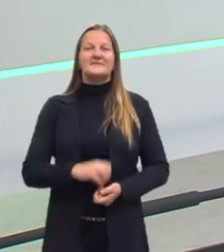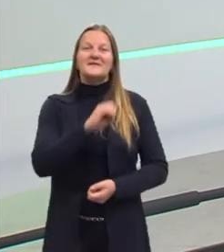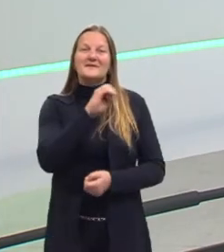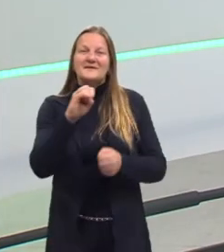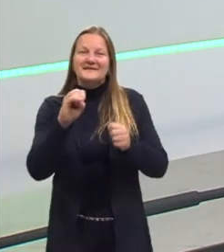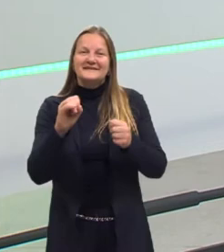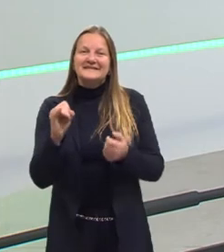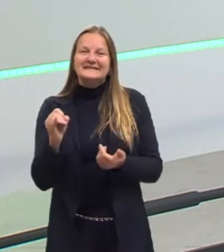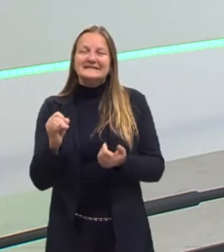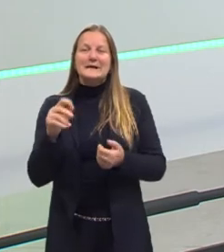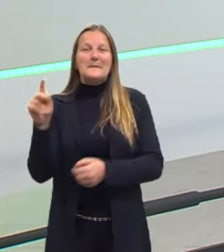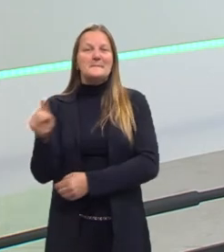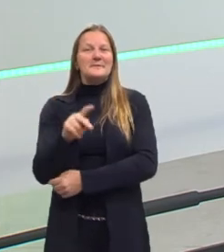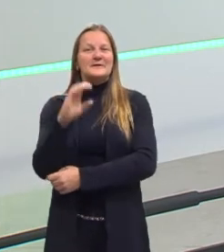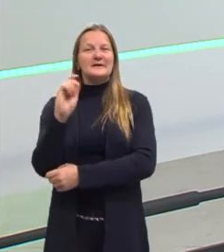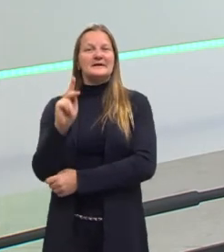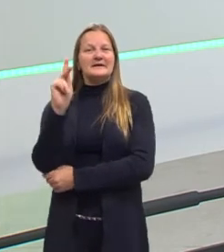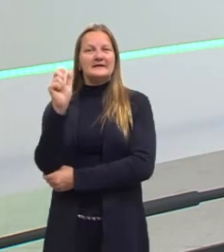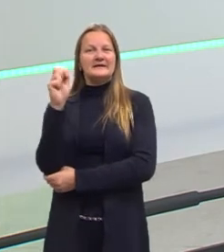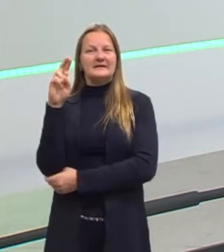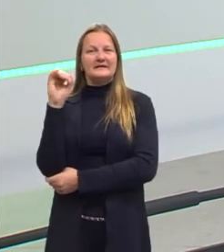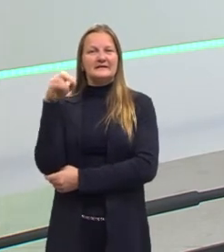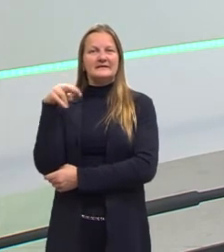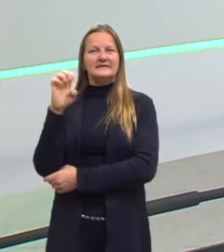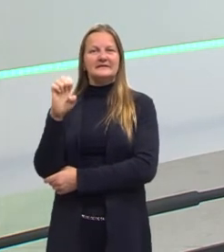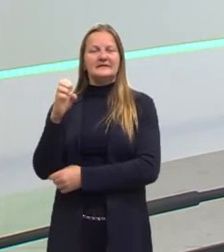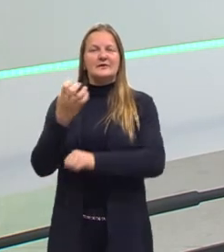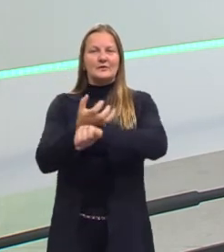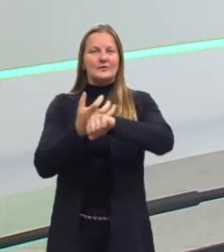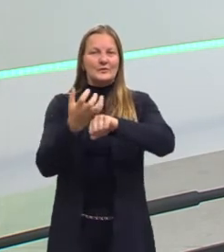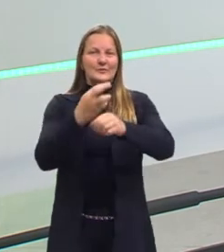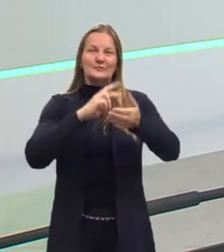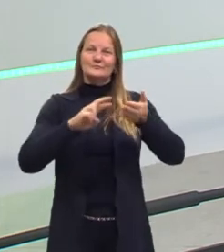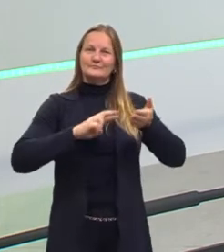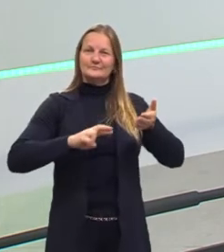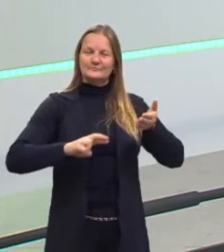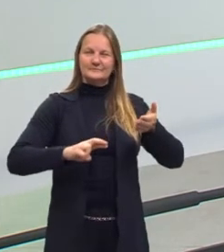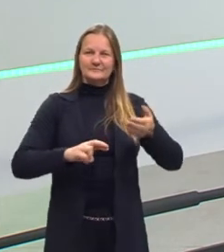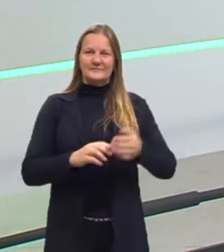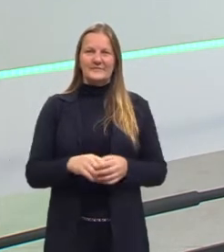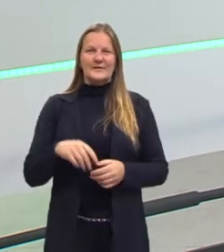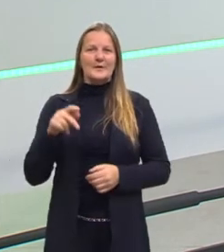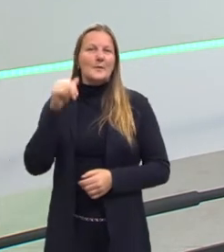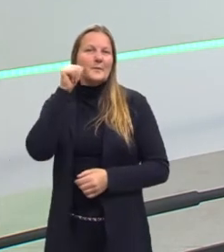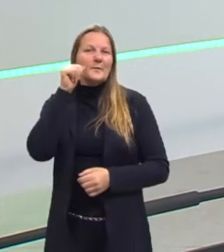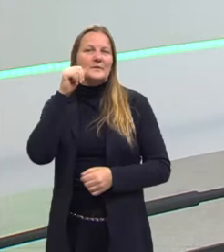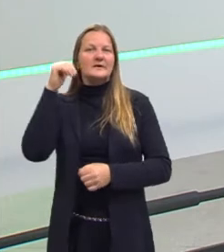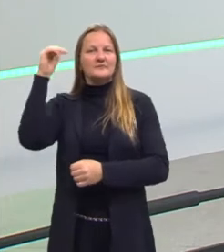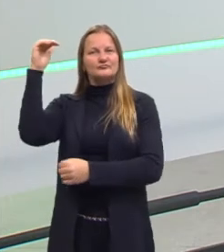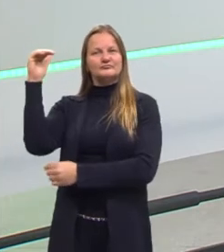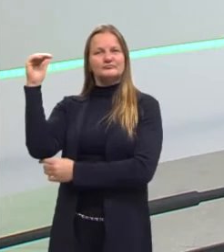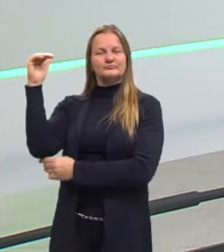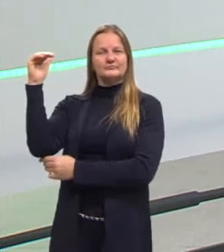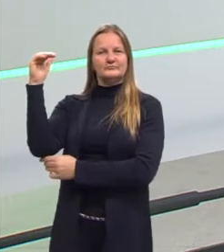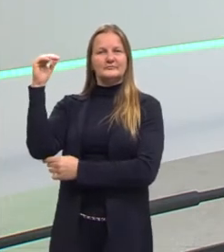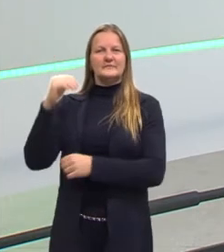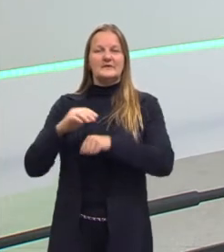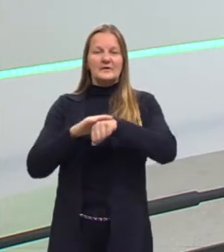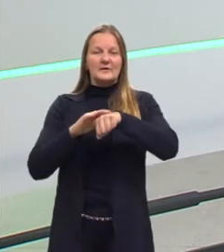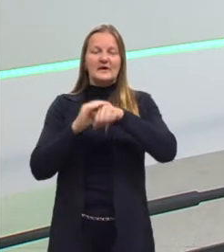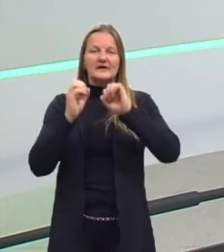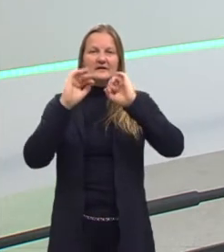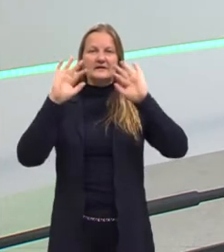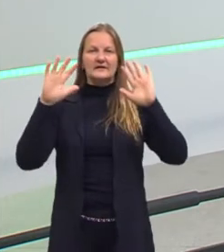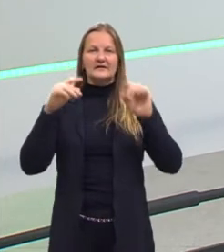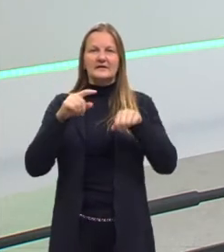Olá eu sou a professora Karine bitembender do componente de redação eu sou uma mulher de estatura mediana pele clara